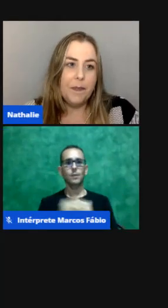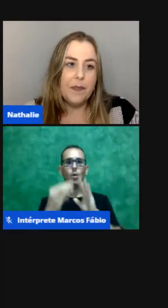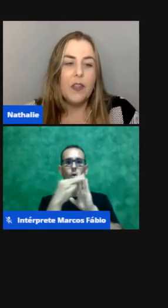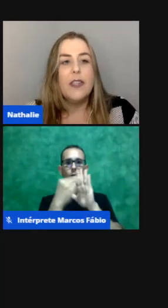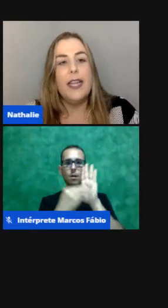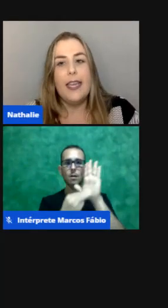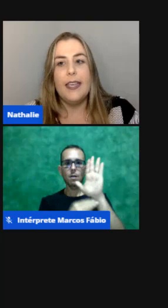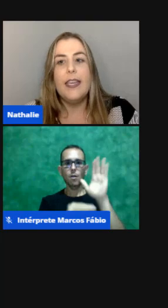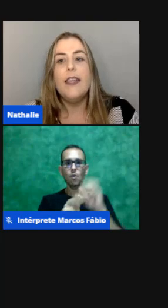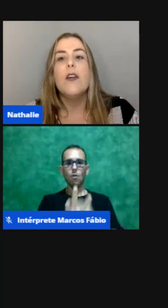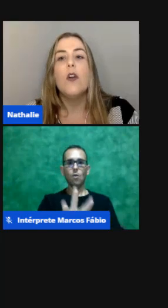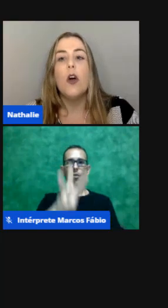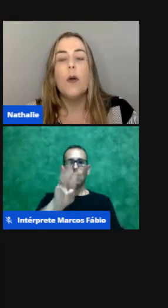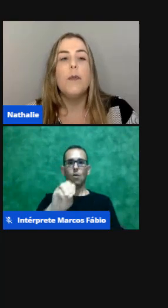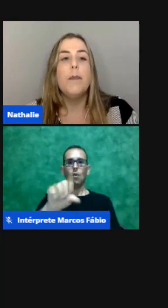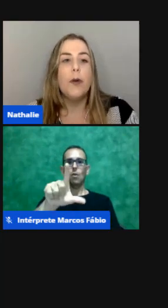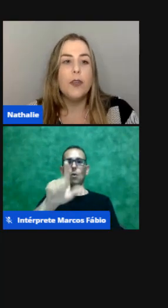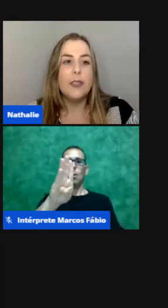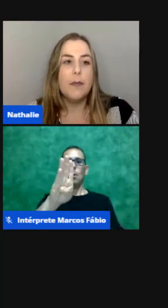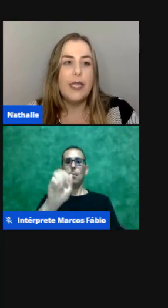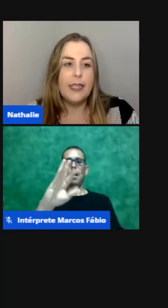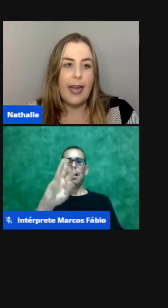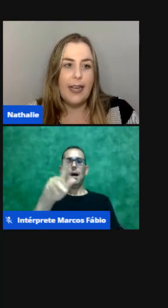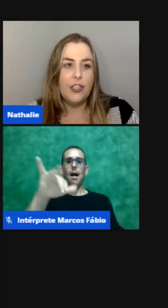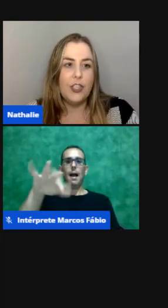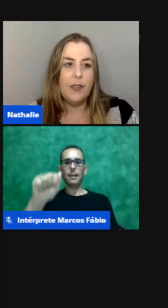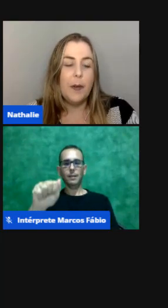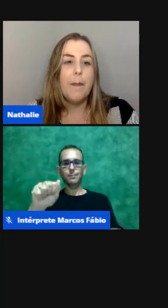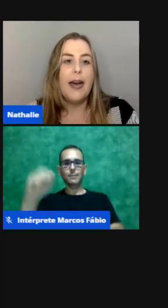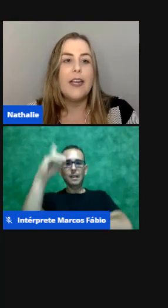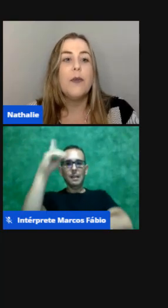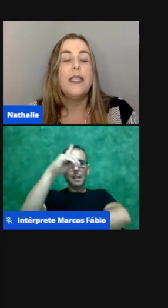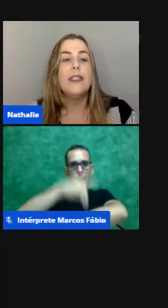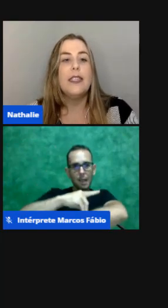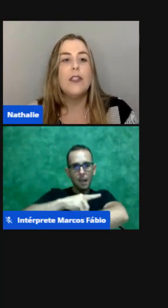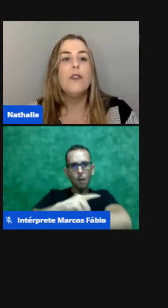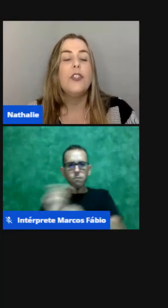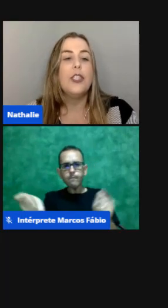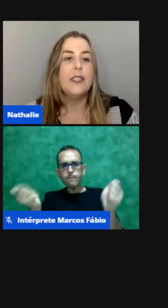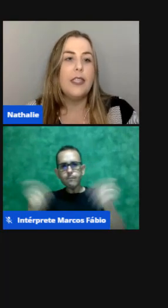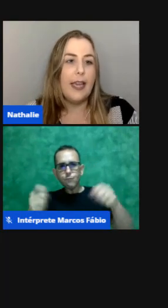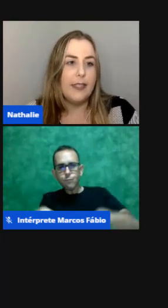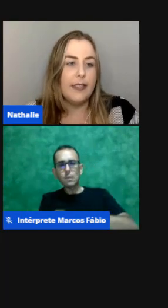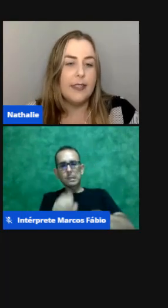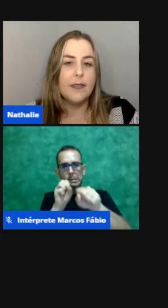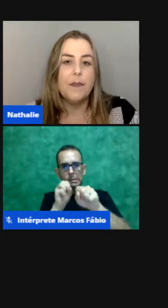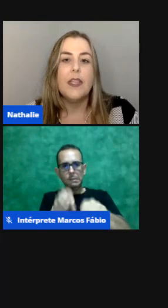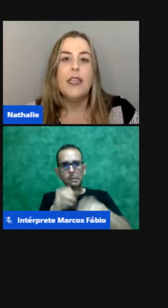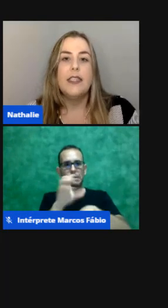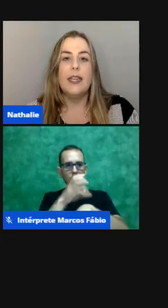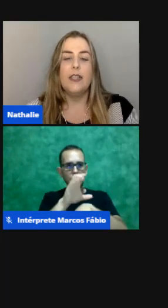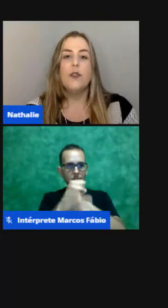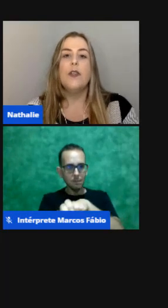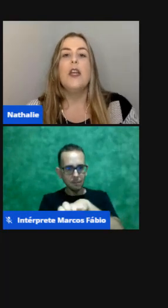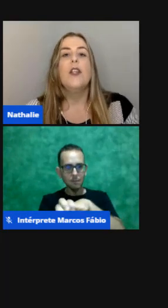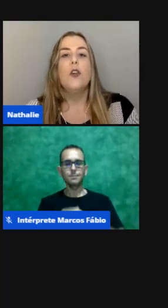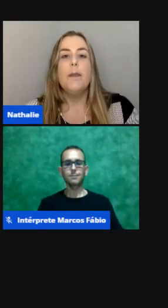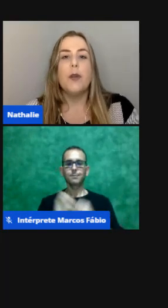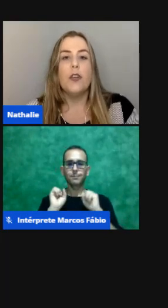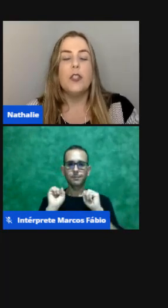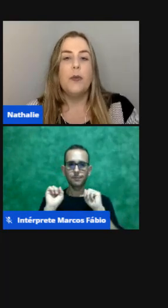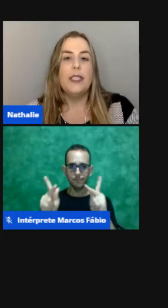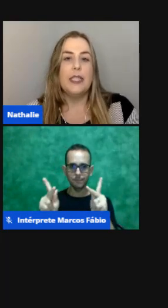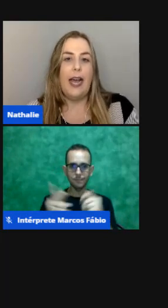Wolbachia, dengue, como possibilidade para o ensino de ciências, certo?